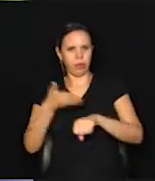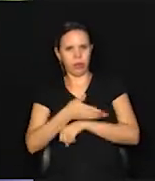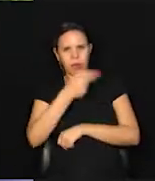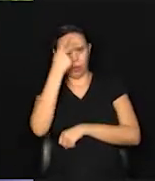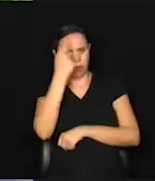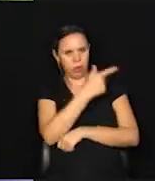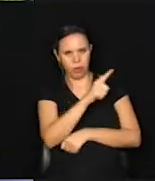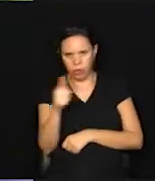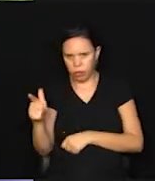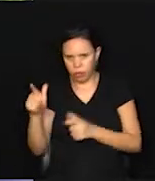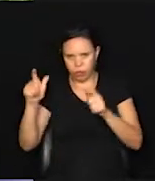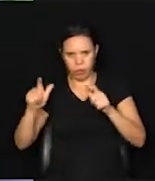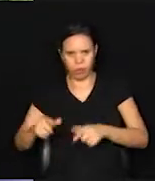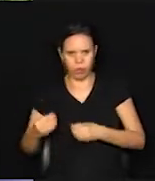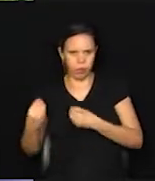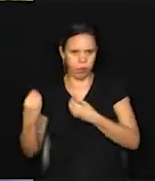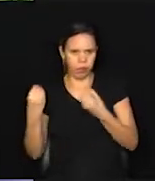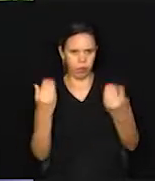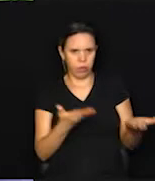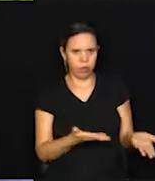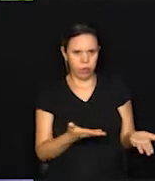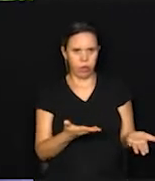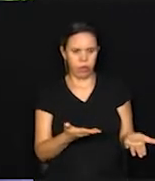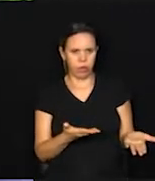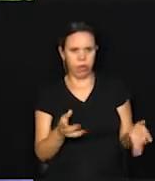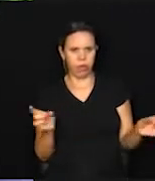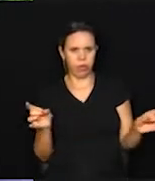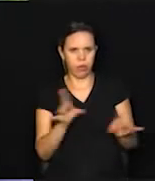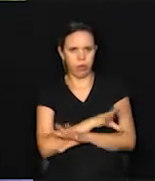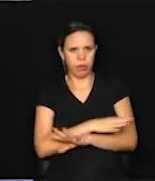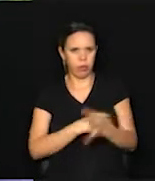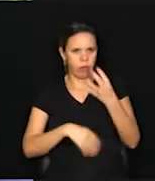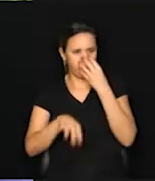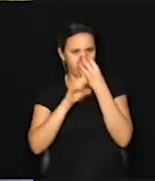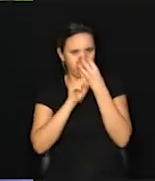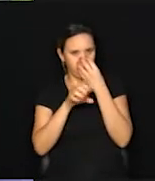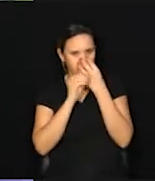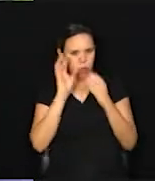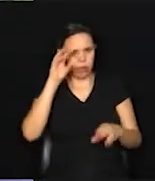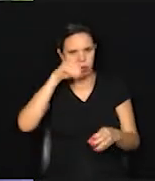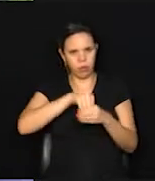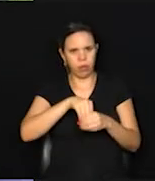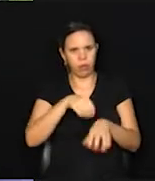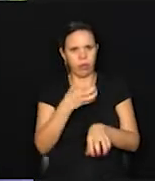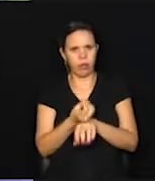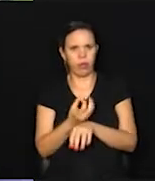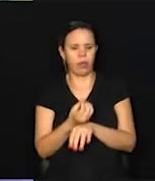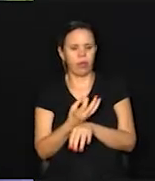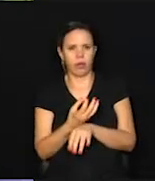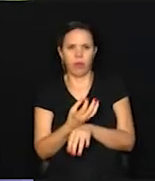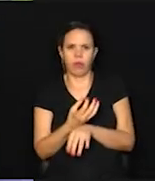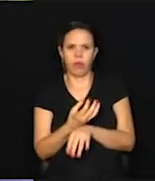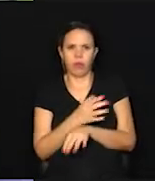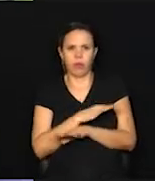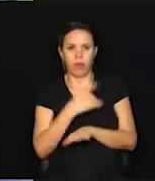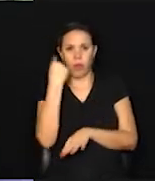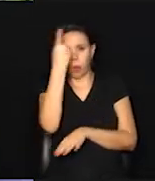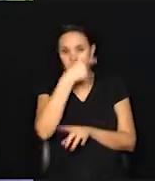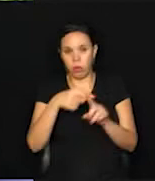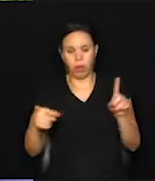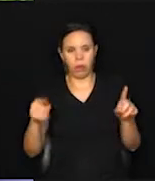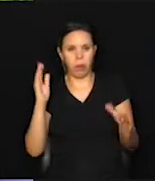não tinha lugar para colocar, até que acabou o oxigênio da minha paciente dentro da ambulância. Porque nós ficamos mais de 1h30